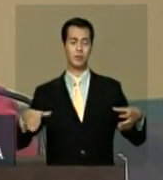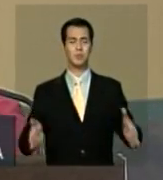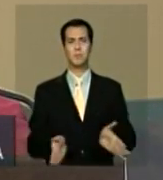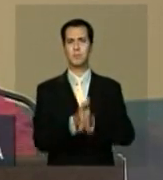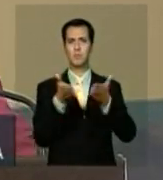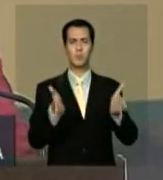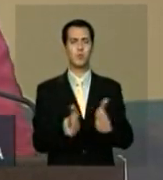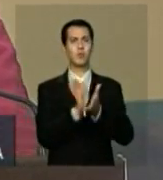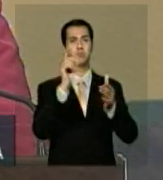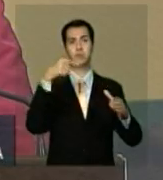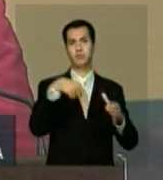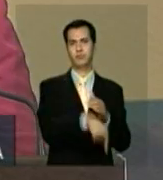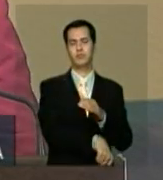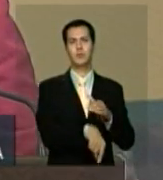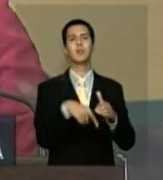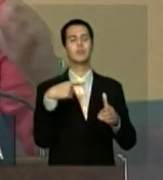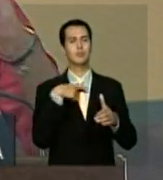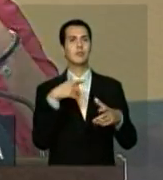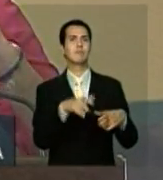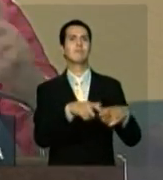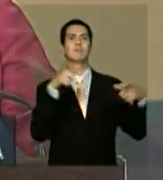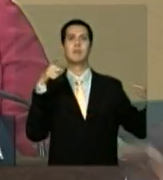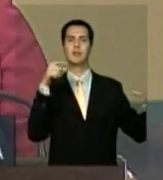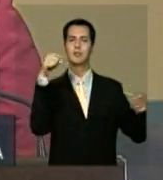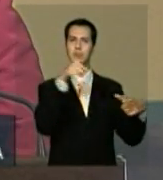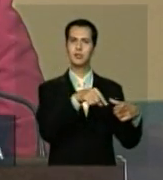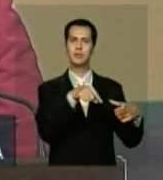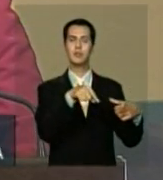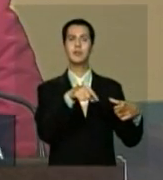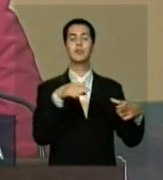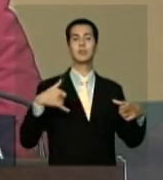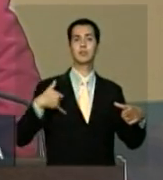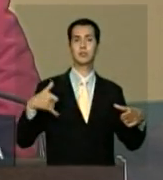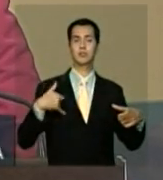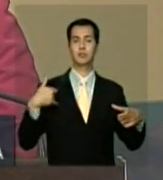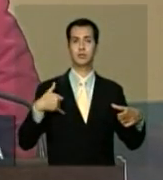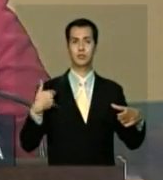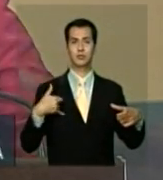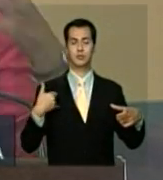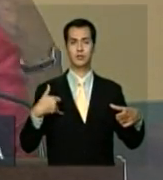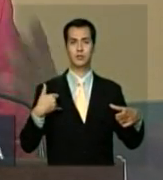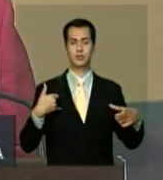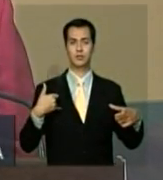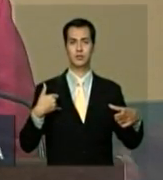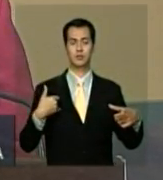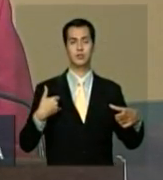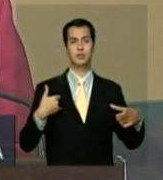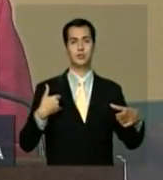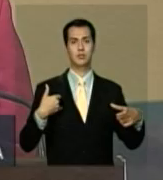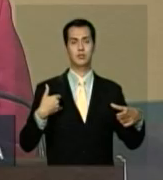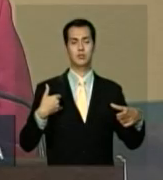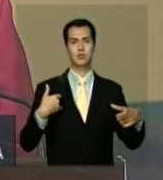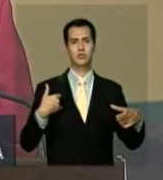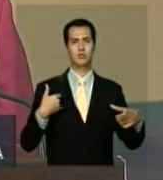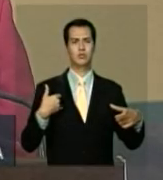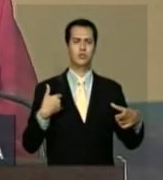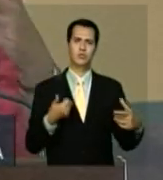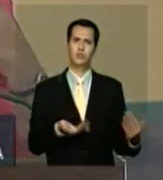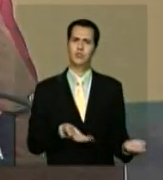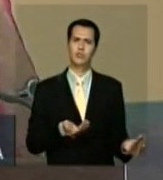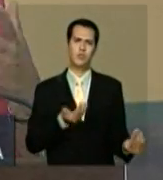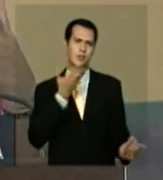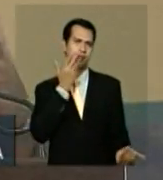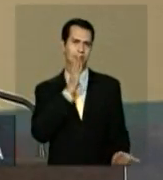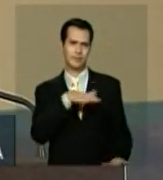pobres principalmente nas faixas de idade mais baixas da população